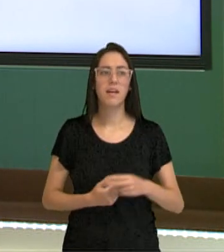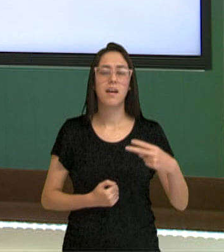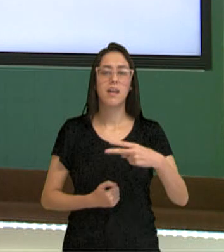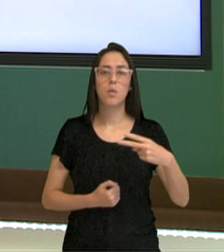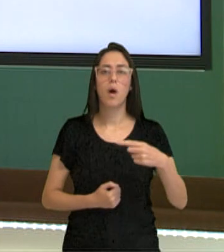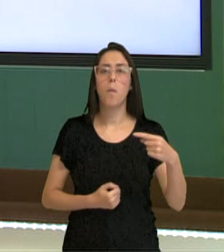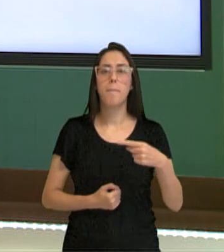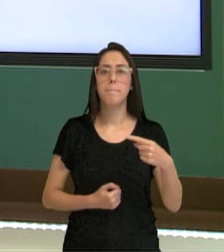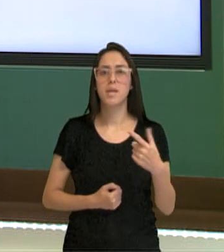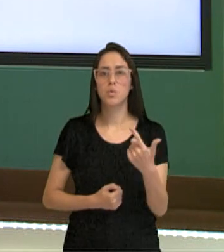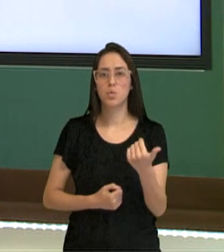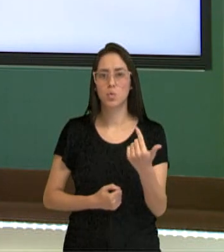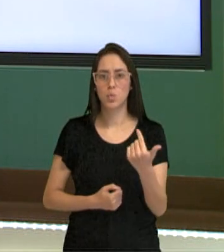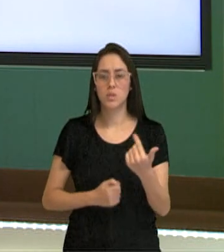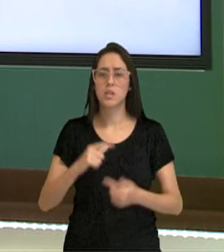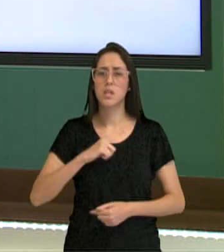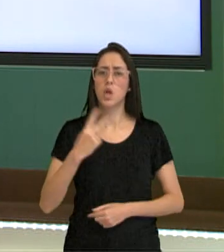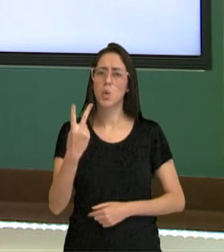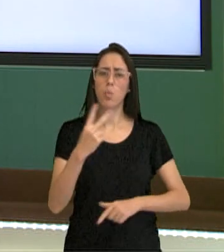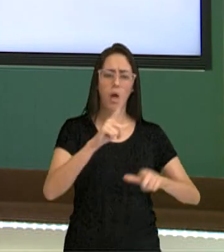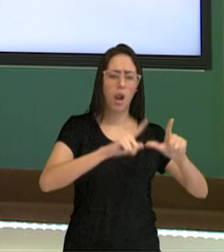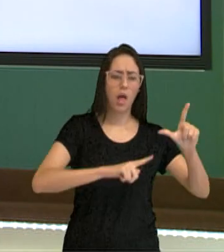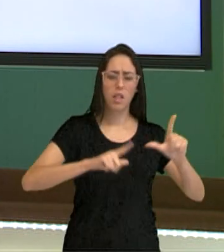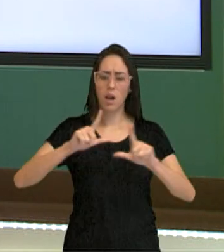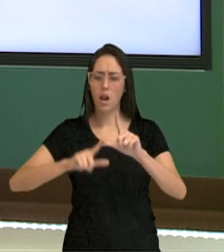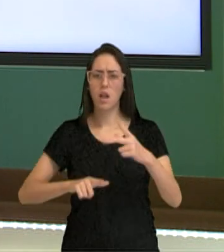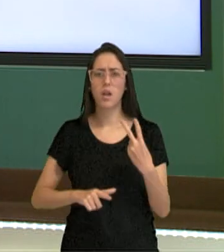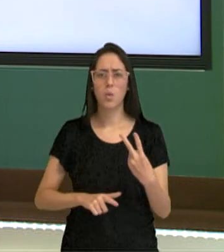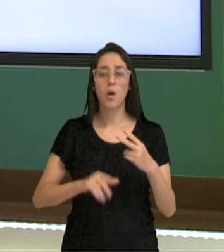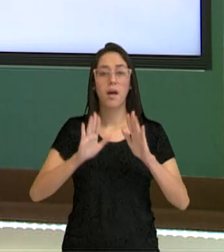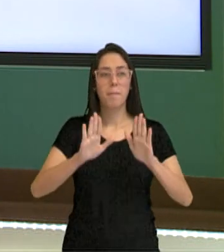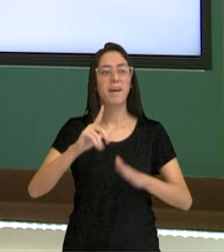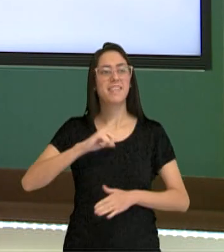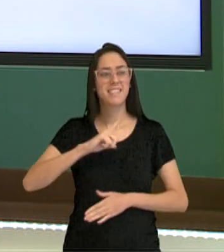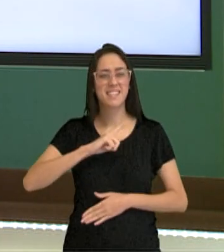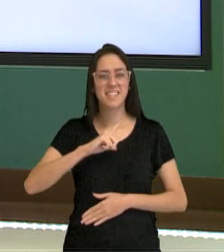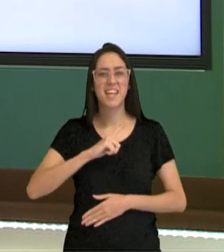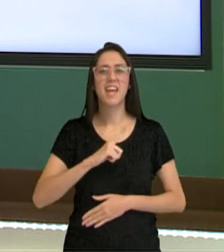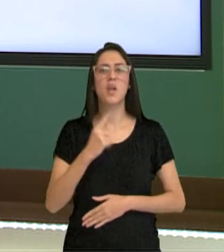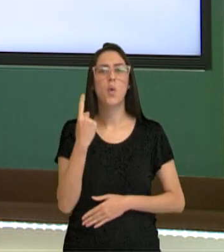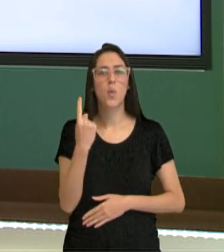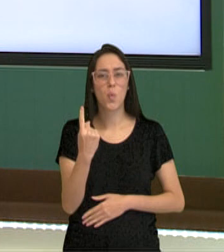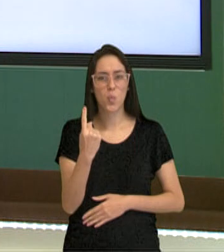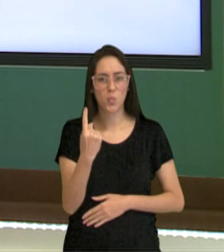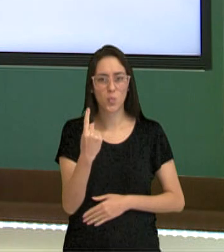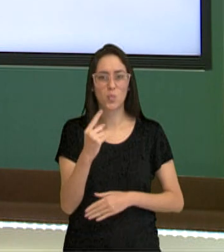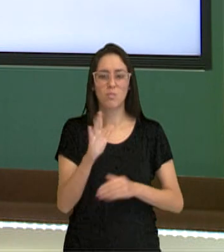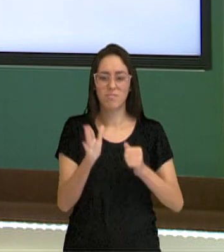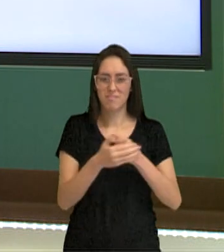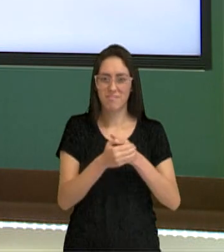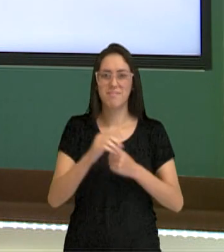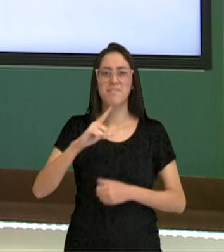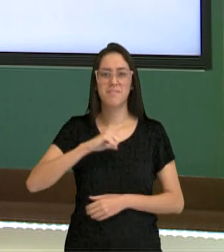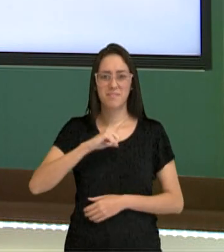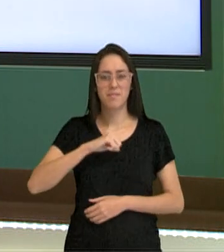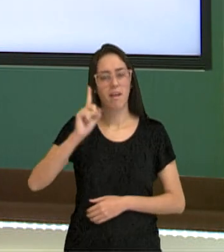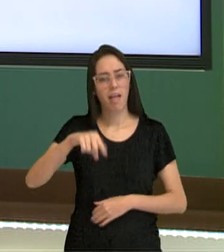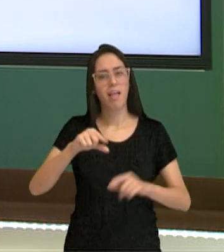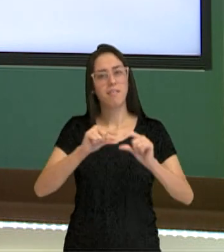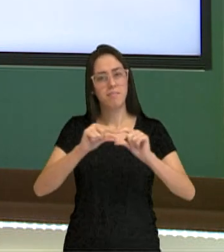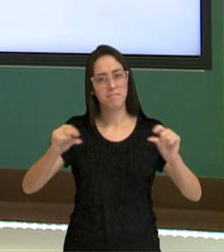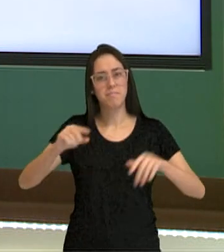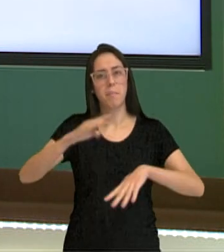duas letras, mas não tem problema, o expoente é 1. Então, não deixa de ser uma equação do primeiro grau,